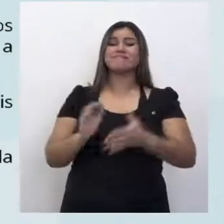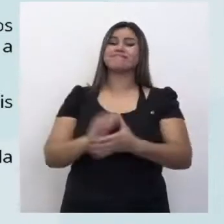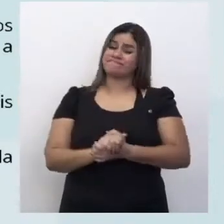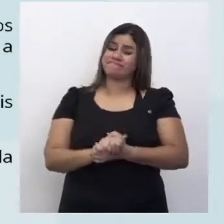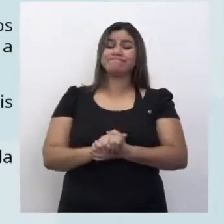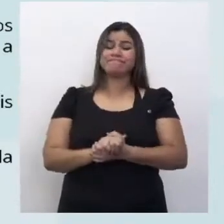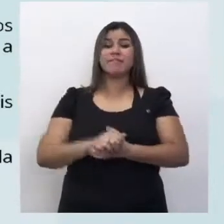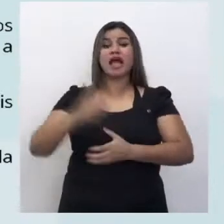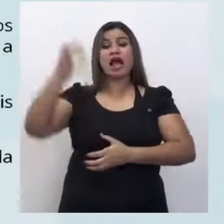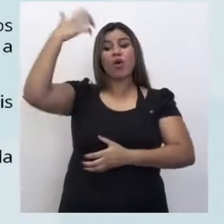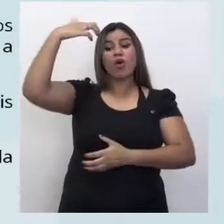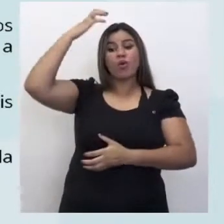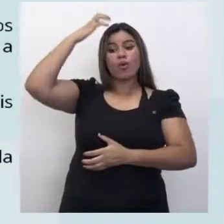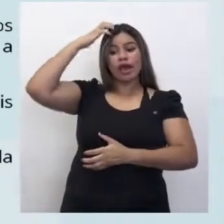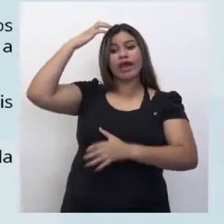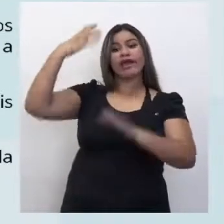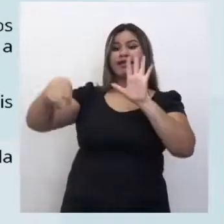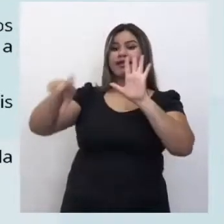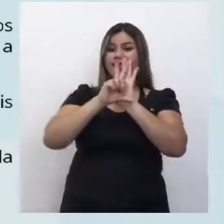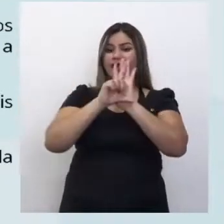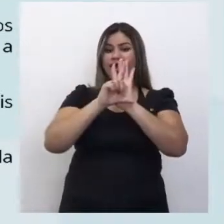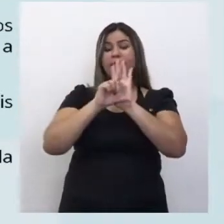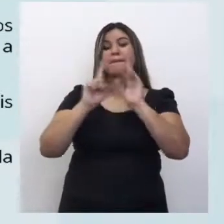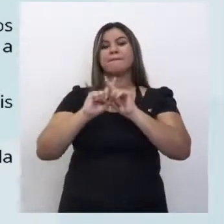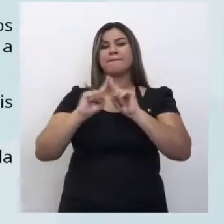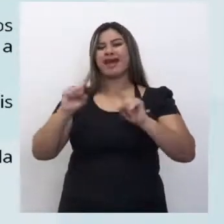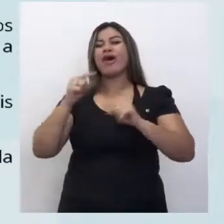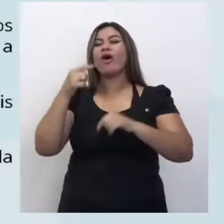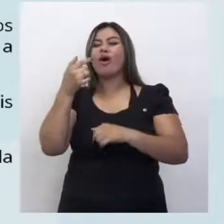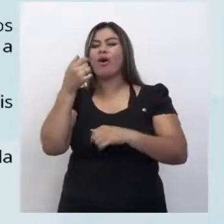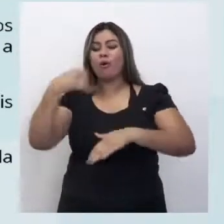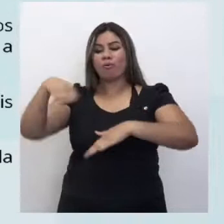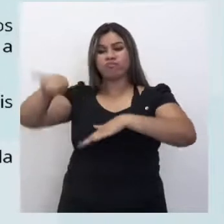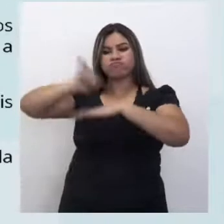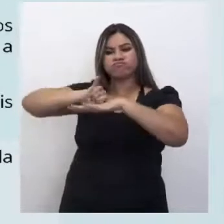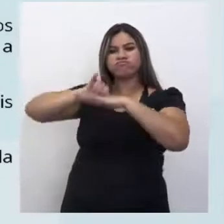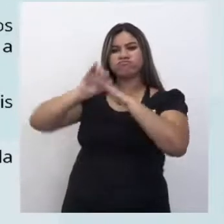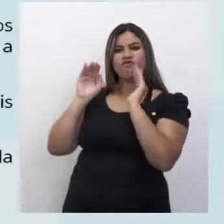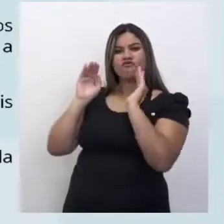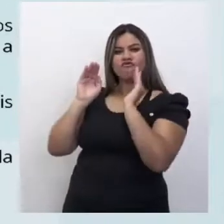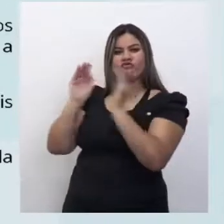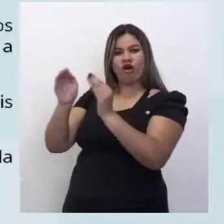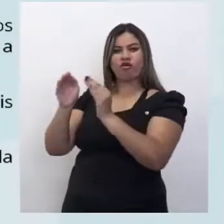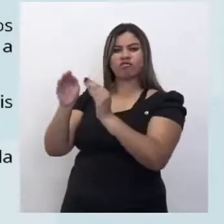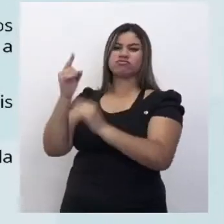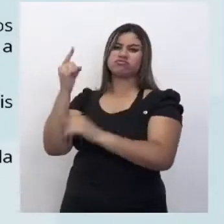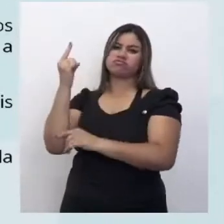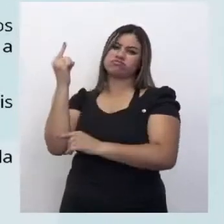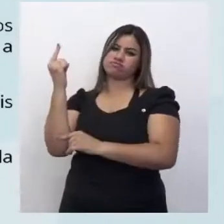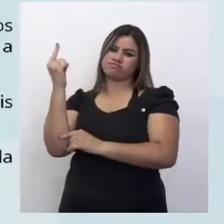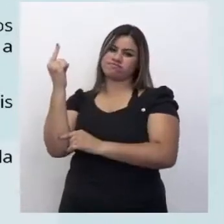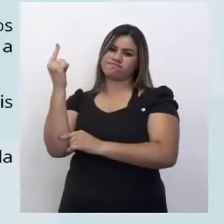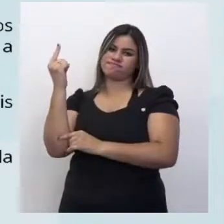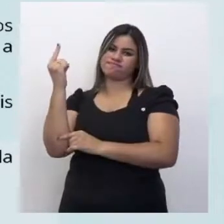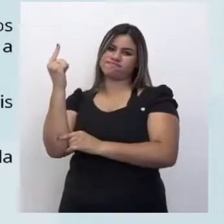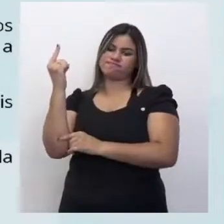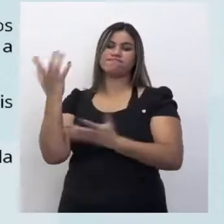rei faz a lei e aplica a lei. Olha aí o absolutismo se formando, os poderes todos se concentrando na mão do